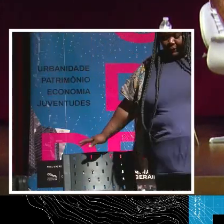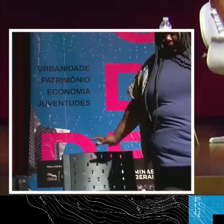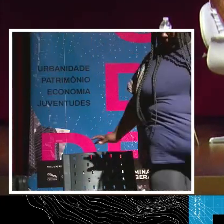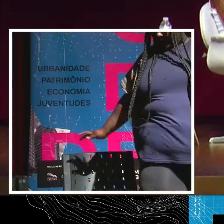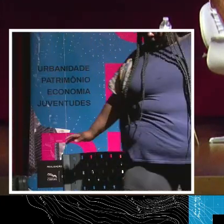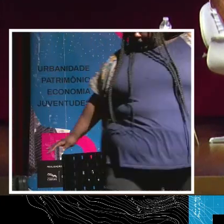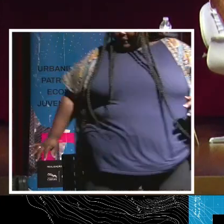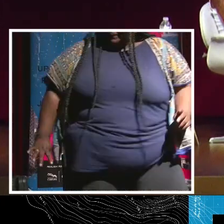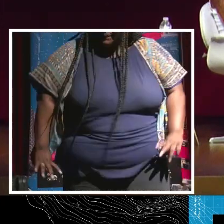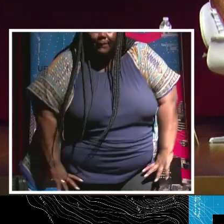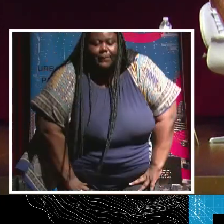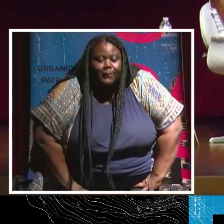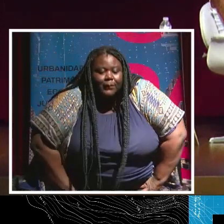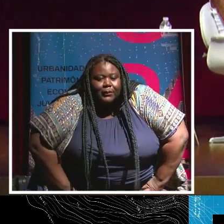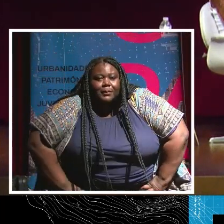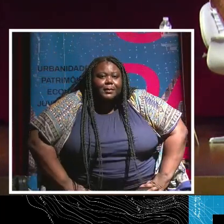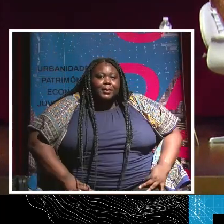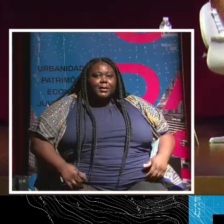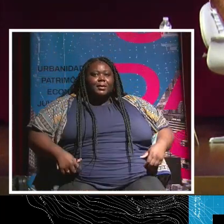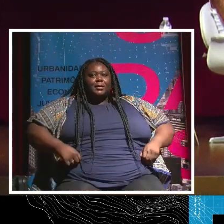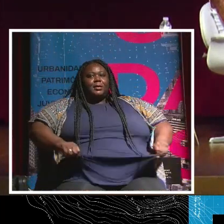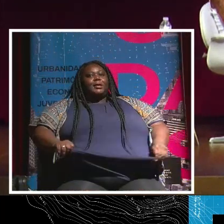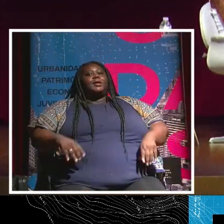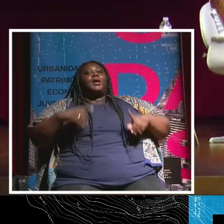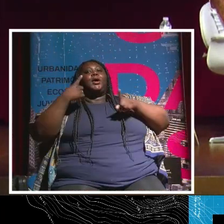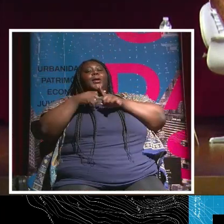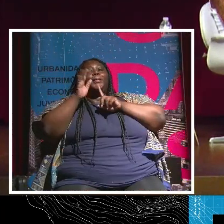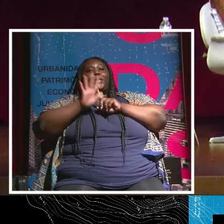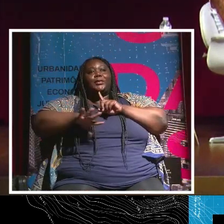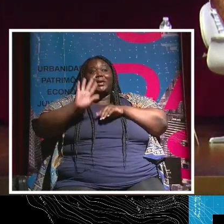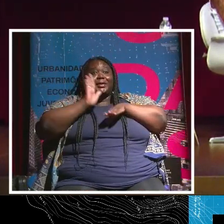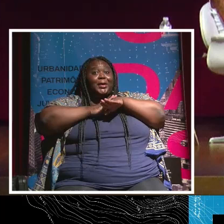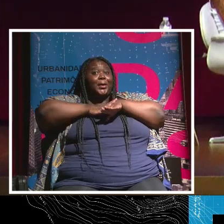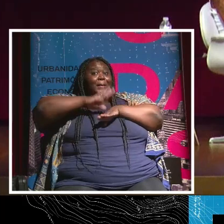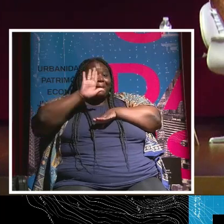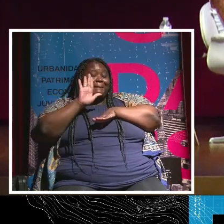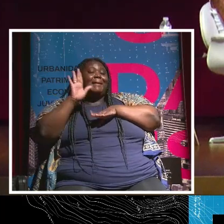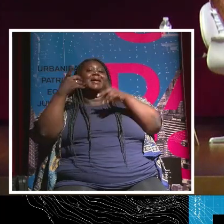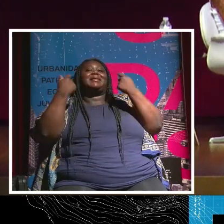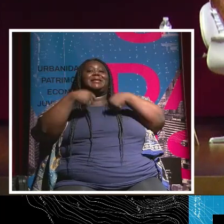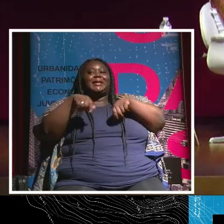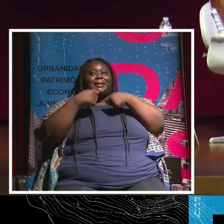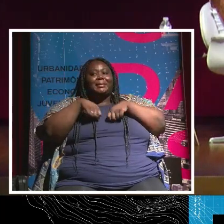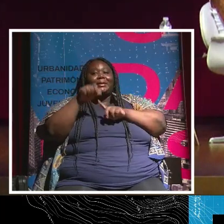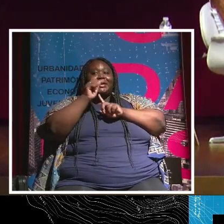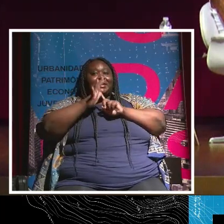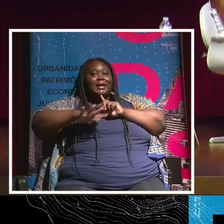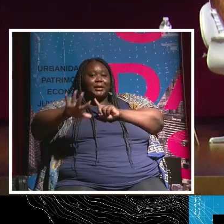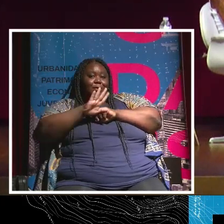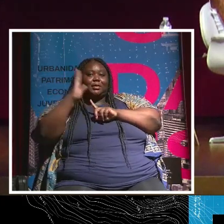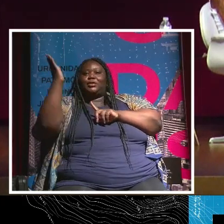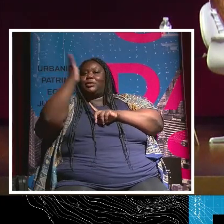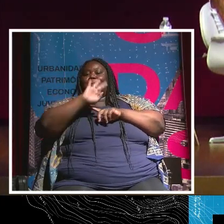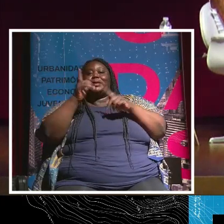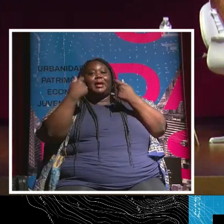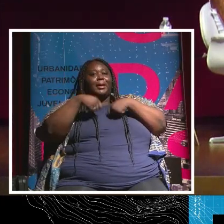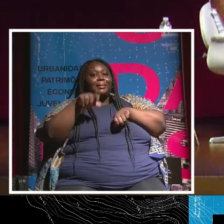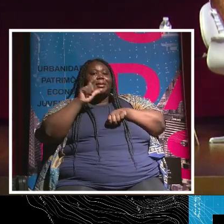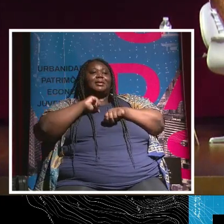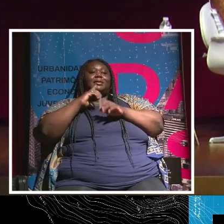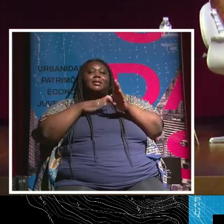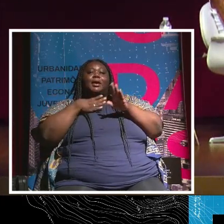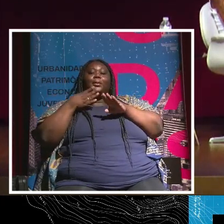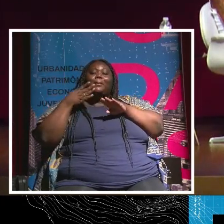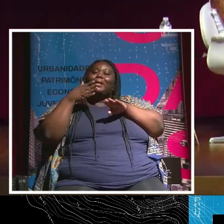social. Porque os setores e os estratos mais vulnerabilizados da sociedade brasileira precisam ter uma porta